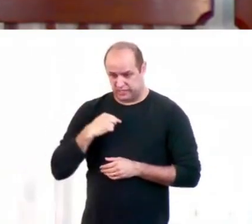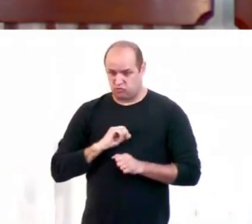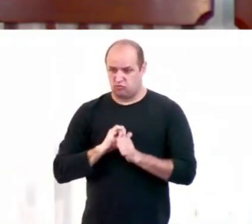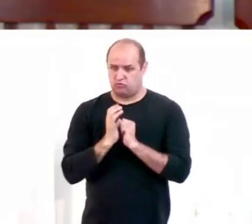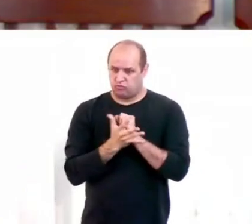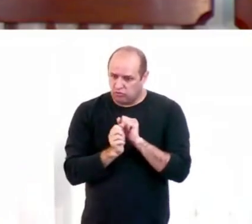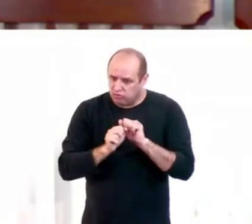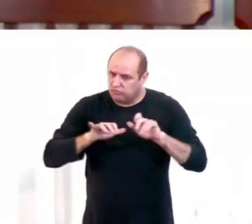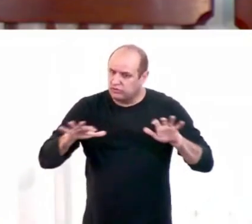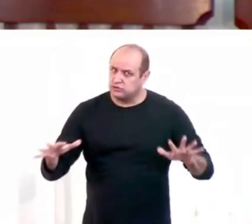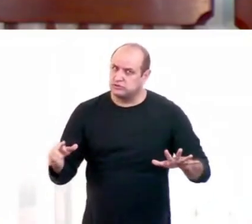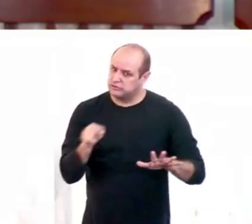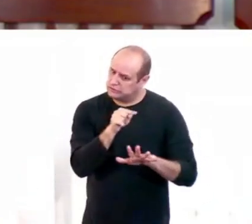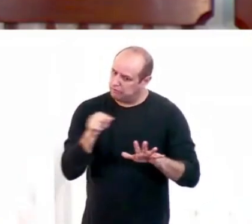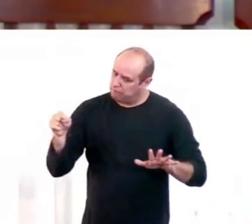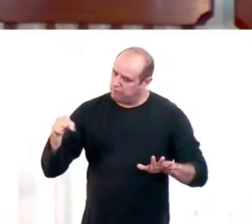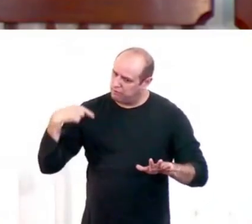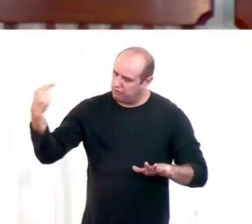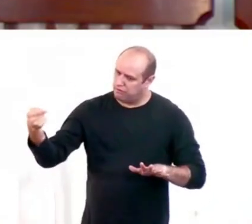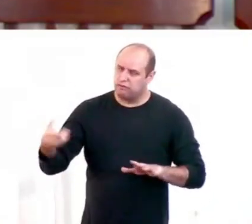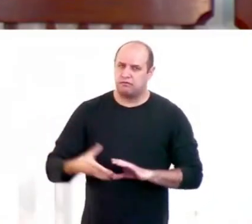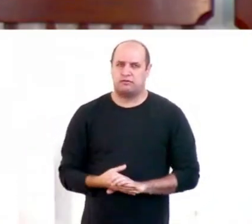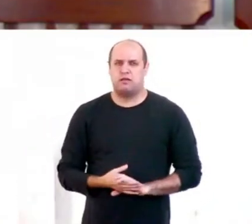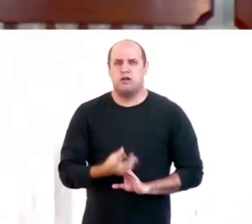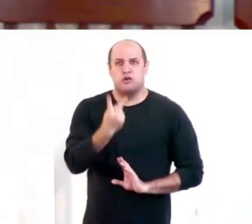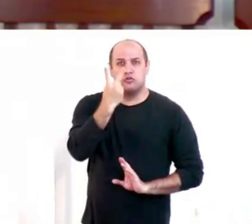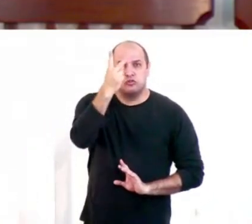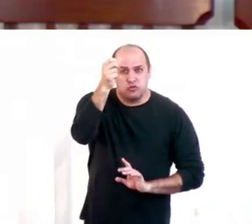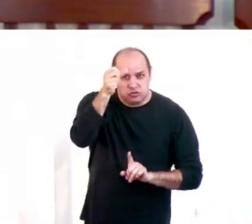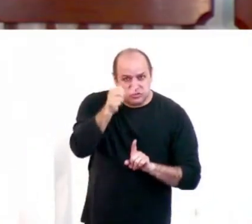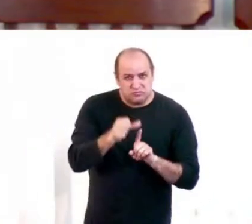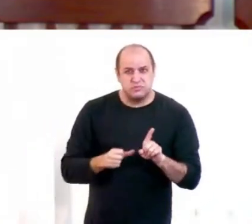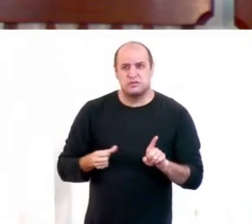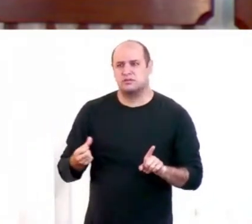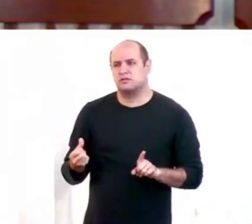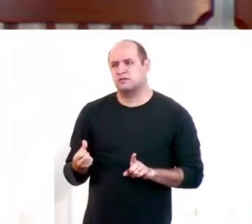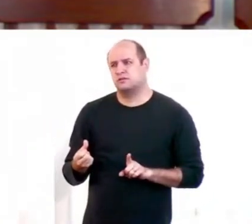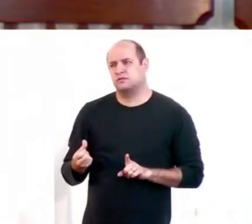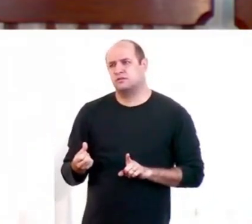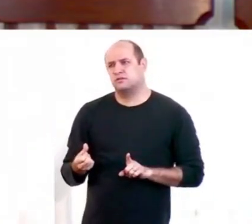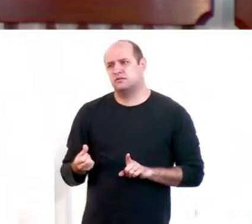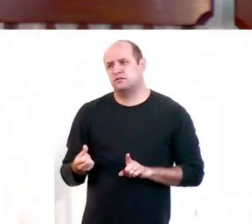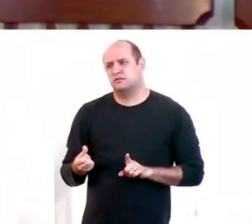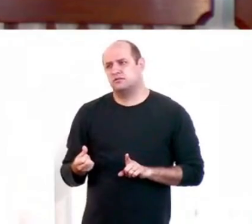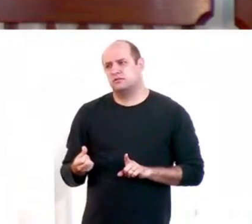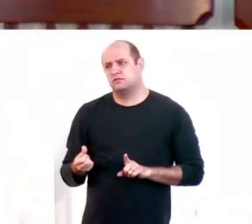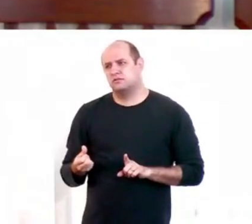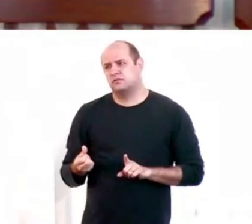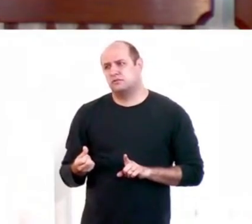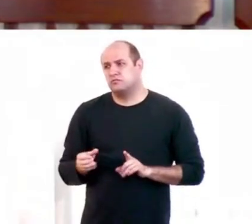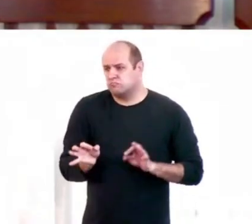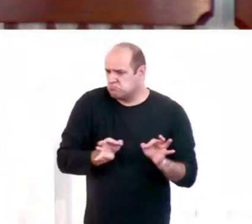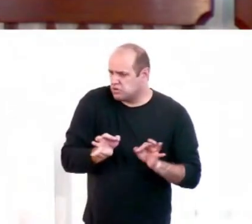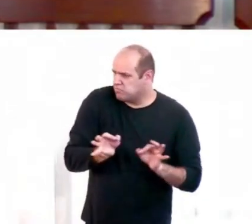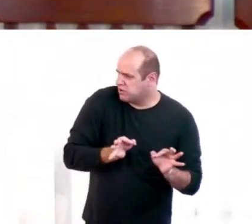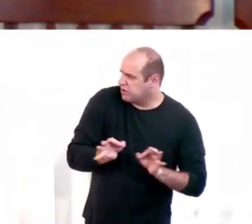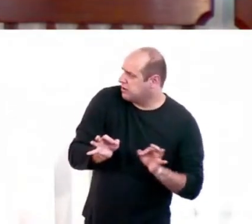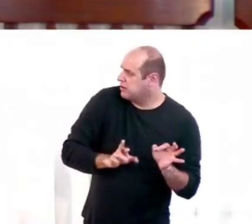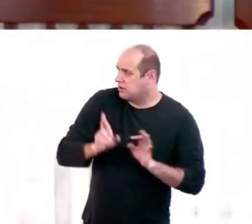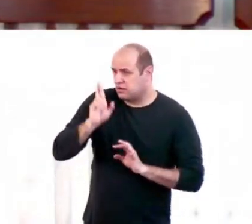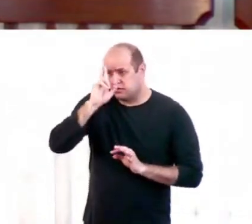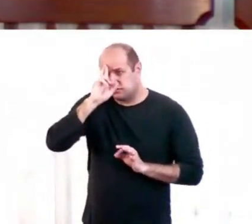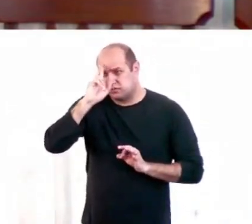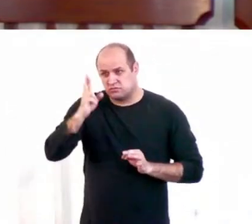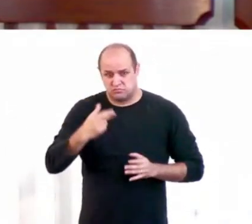semanas depois. Por 2 meses, tinha esses 2 baixinhos aqui preparados pelo Senhor, estavam nos